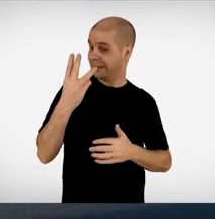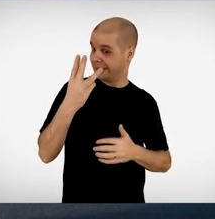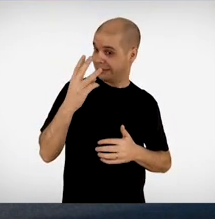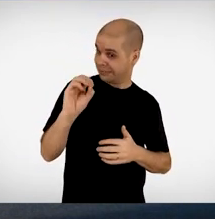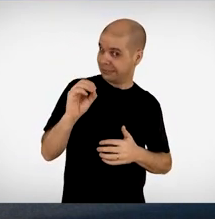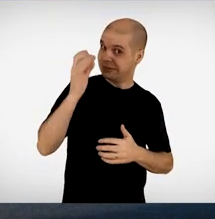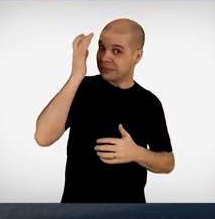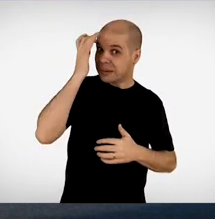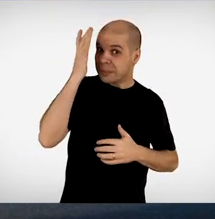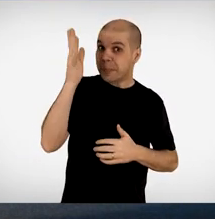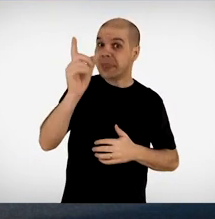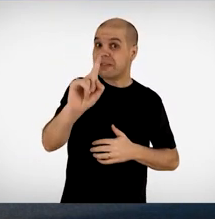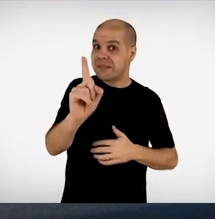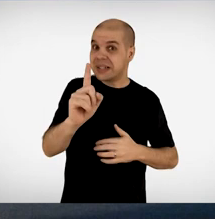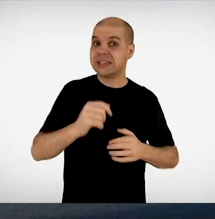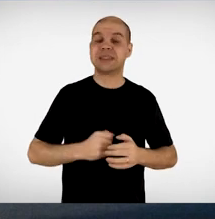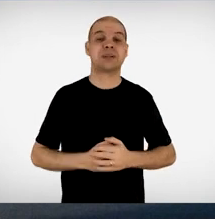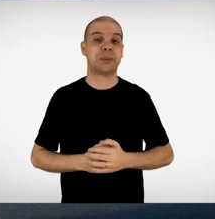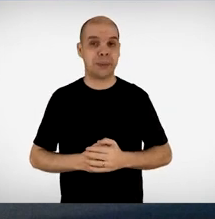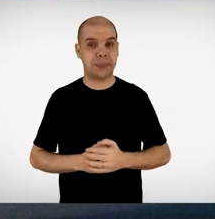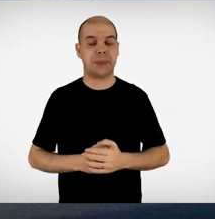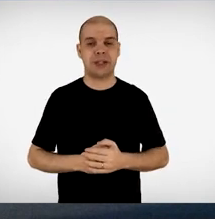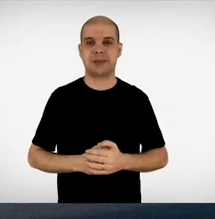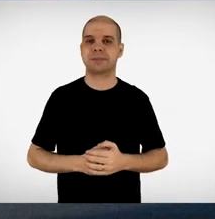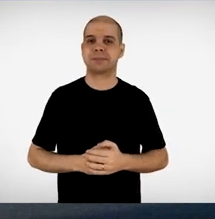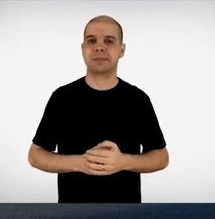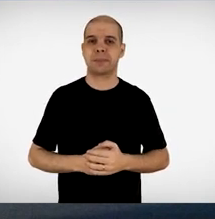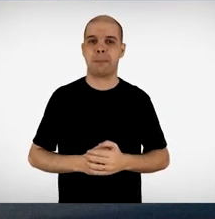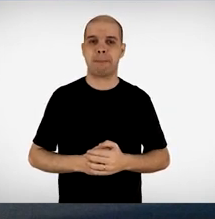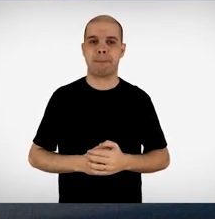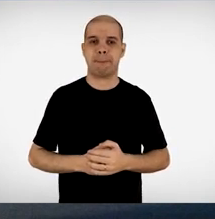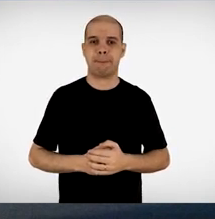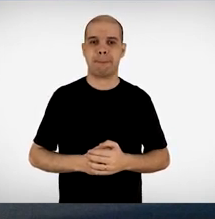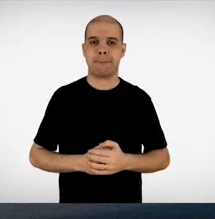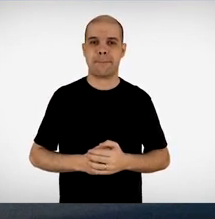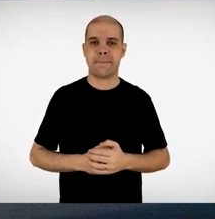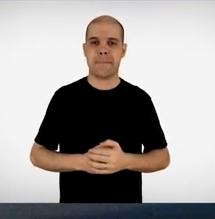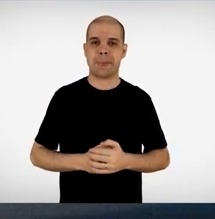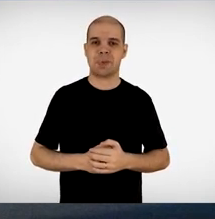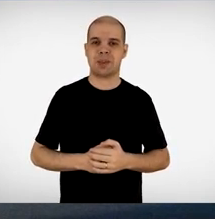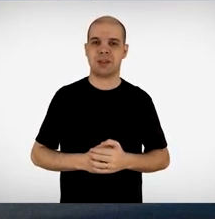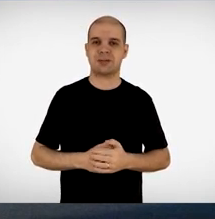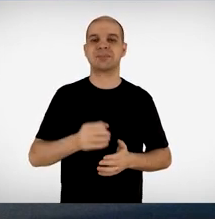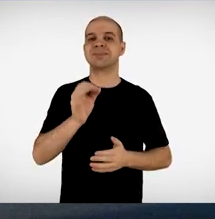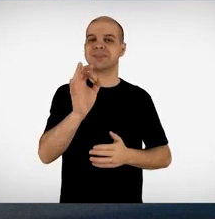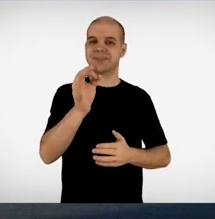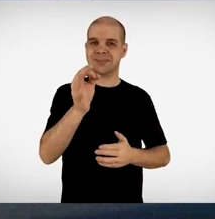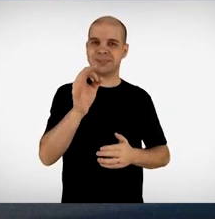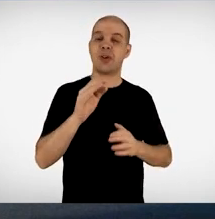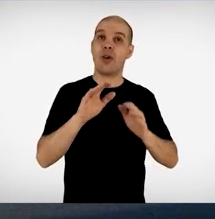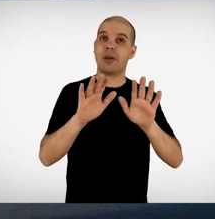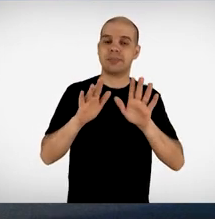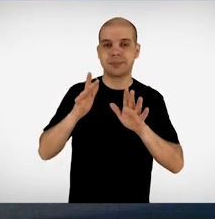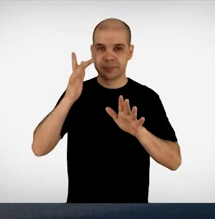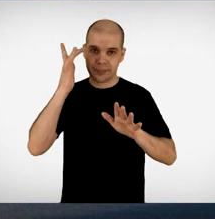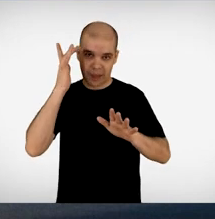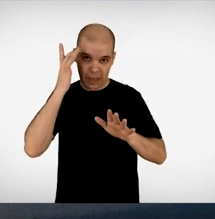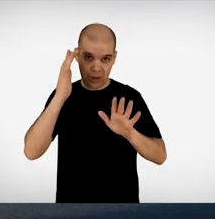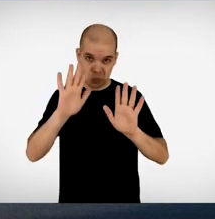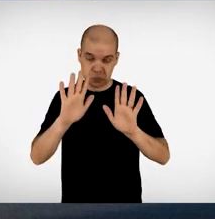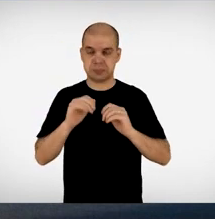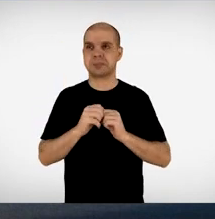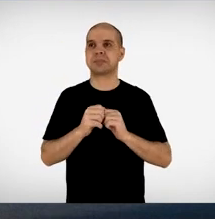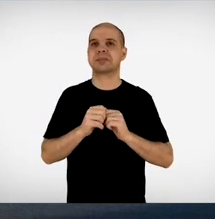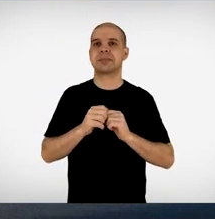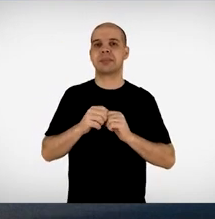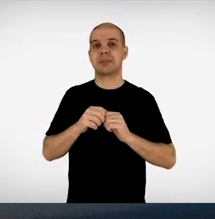né? muita coisa. Dá uma acalmada depois mesmo. Eu acho que tem uma inveja trocada,